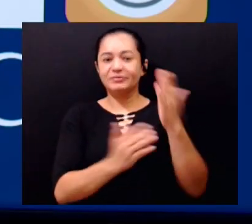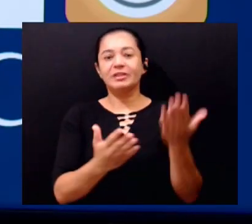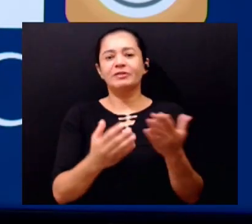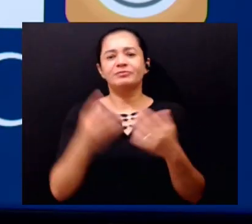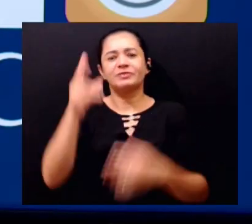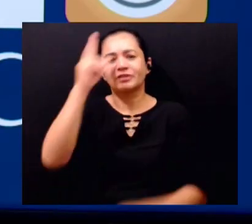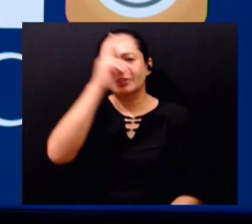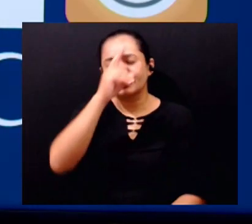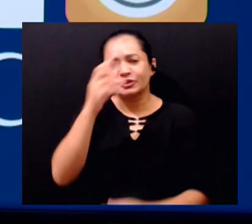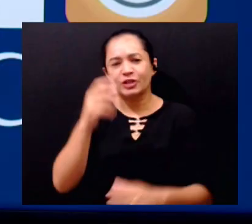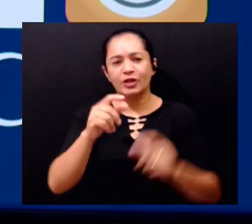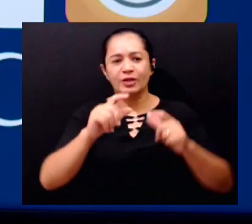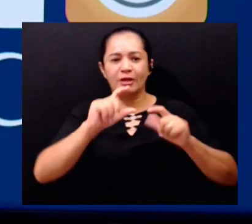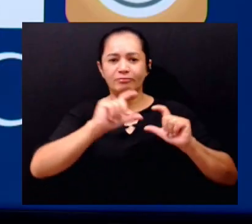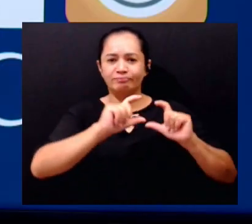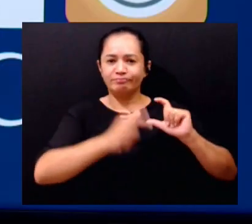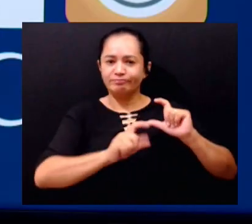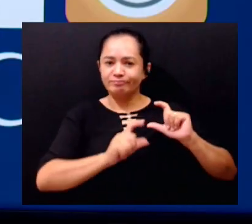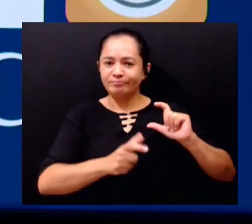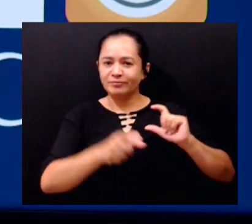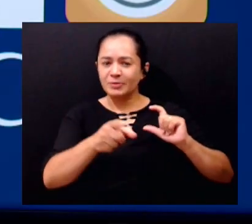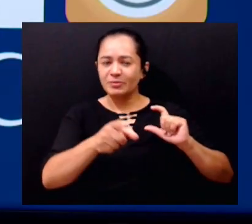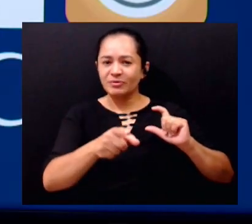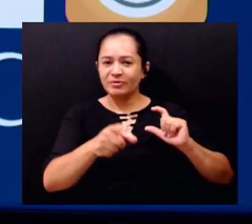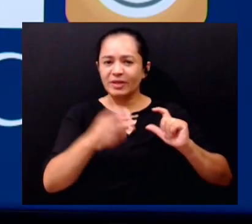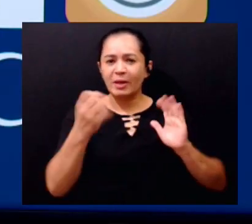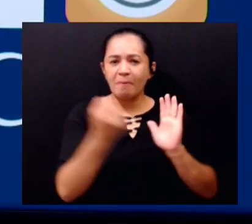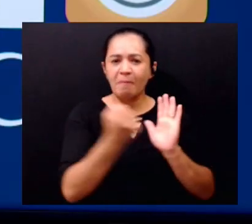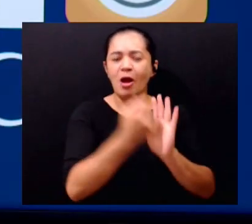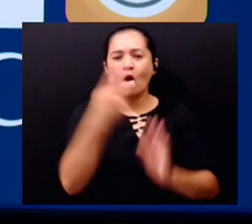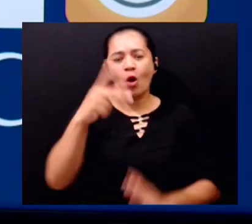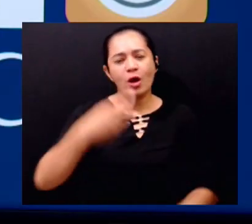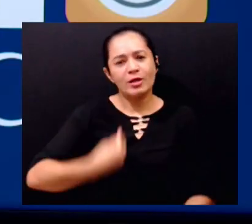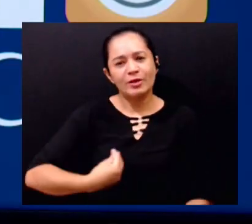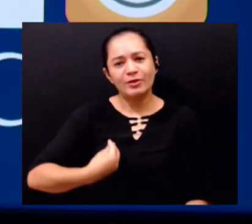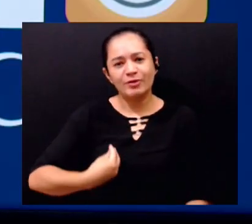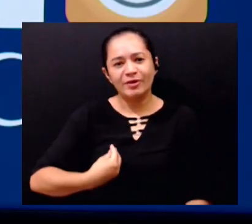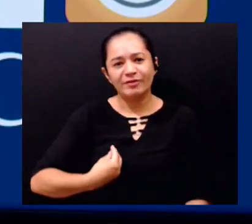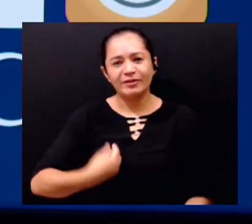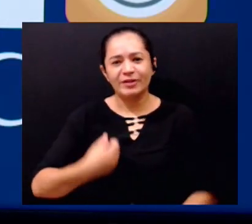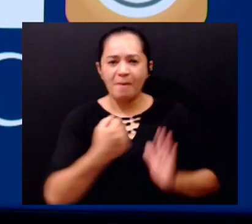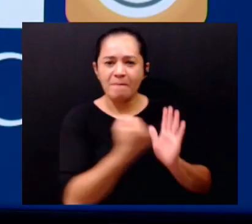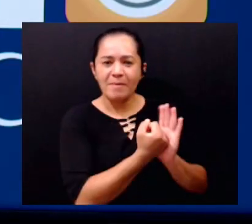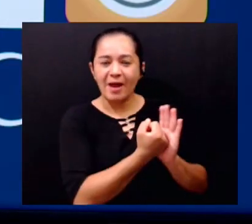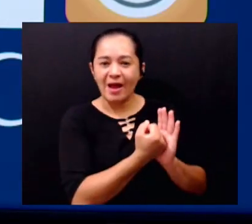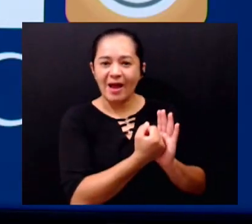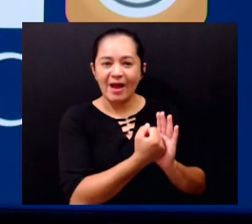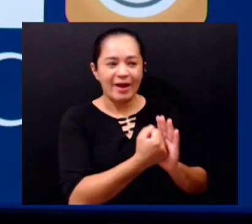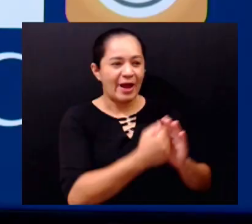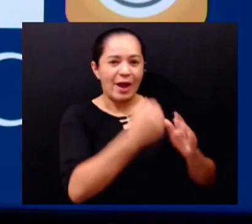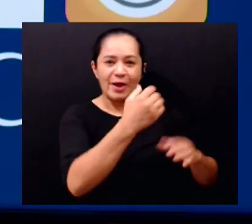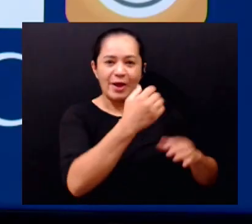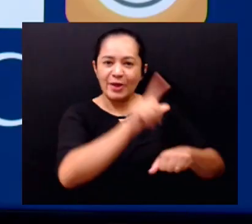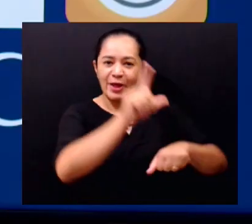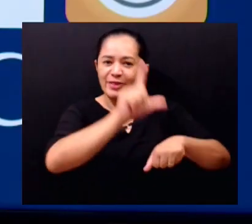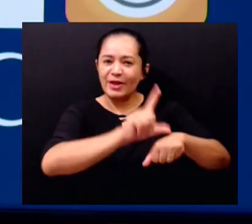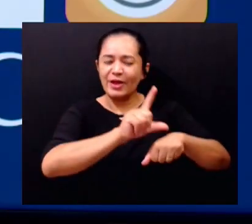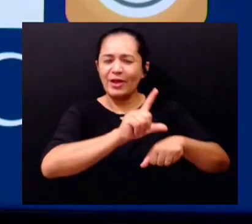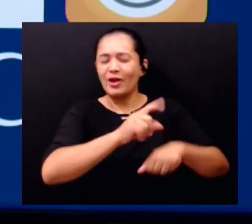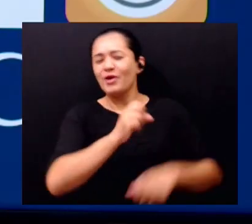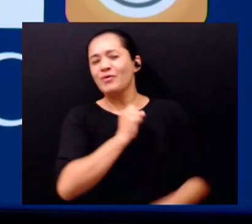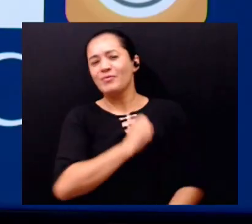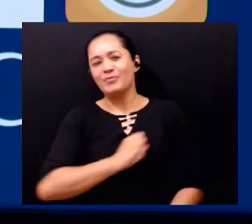gibi que marcou a sua vida? E os gibis que marcaram presenças nas bancas e deixaram saudades, hein? Já vou pedir